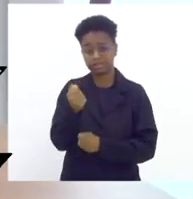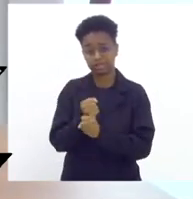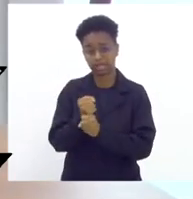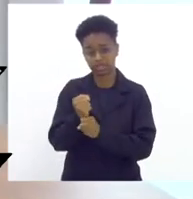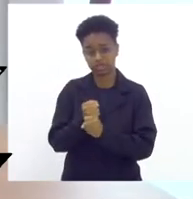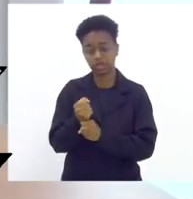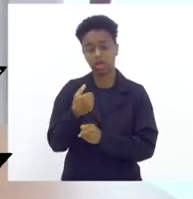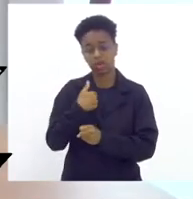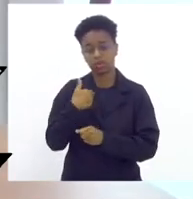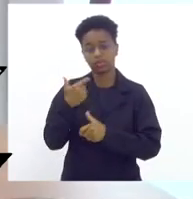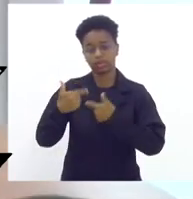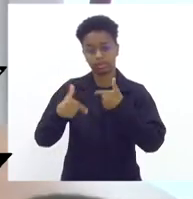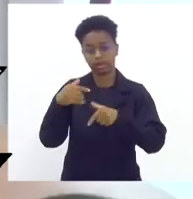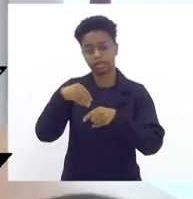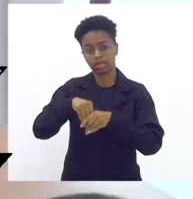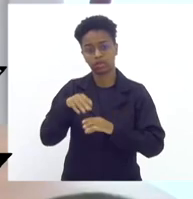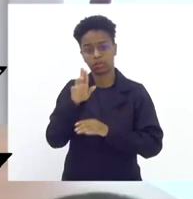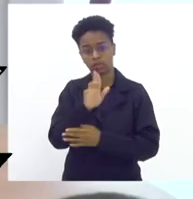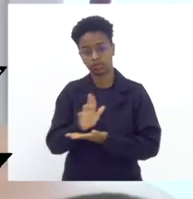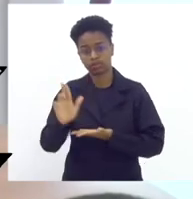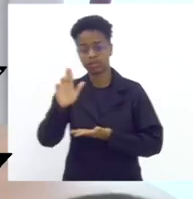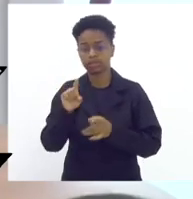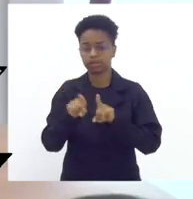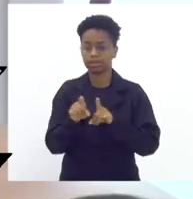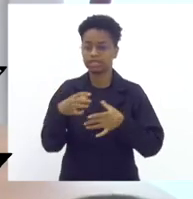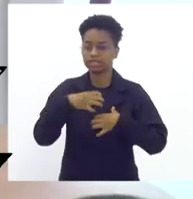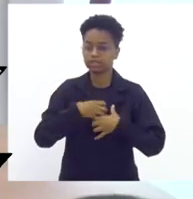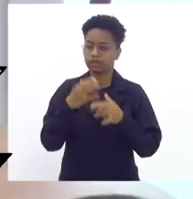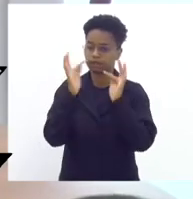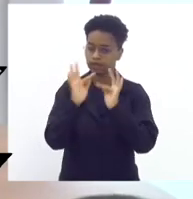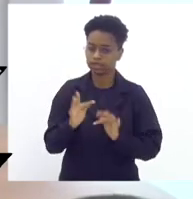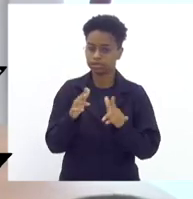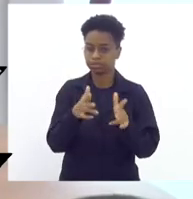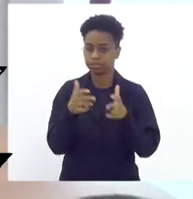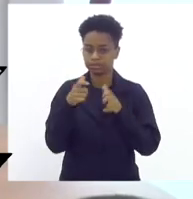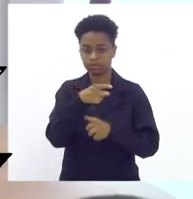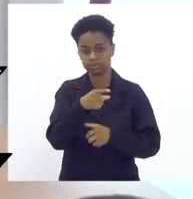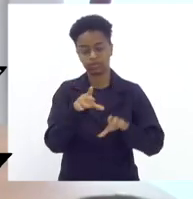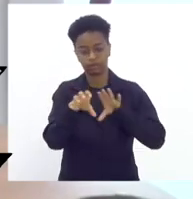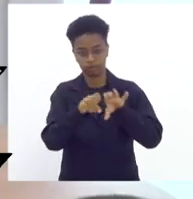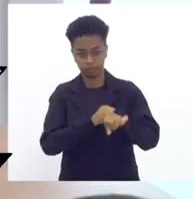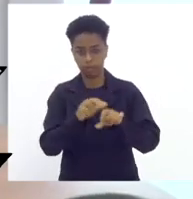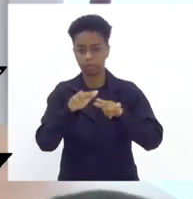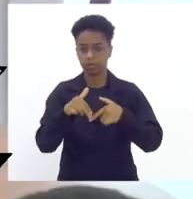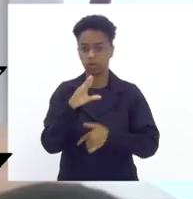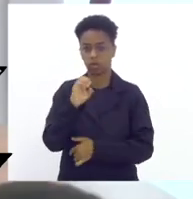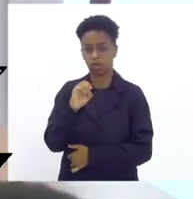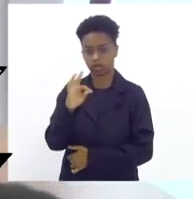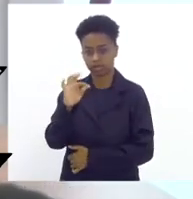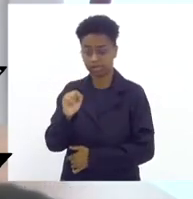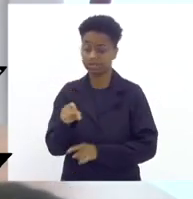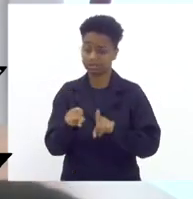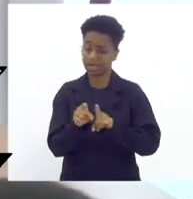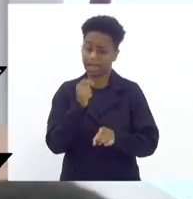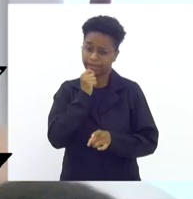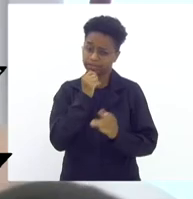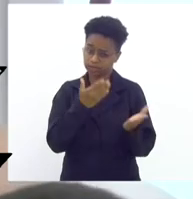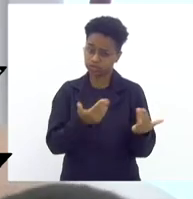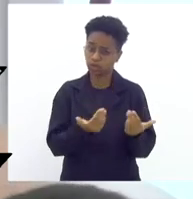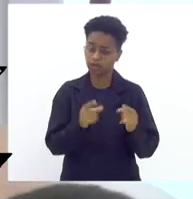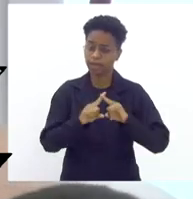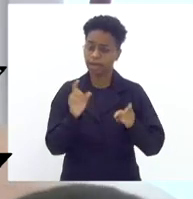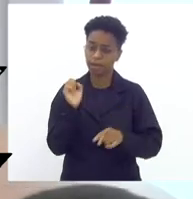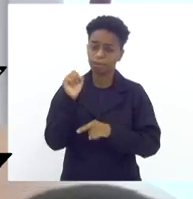procurador da universidade e é uma felicidade muito grande ver uma egressa do sistema de cotas jovem ainda ocupando